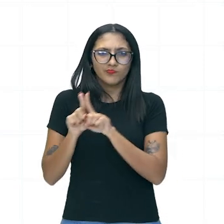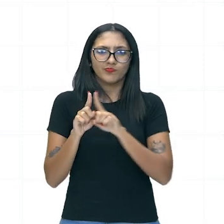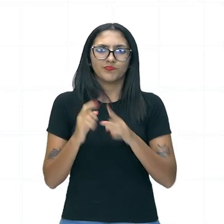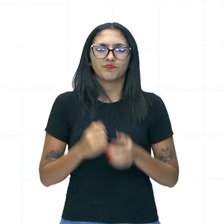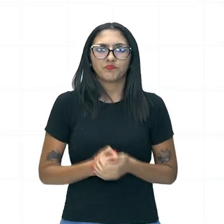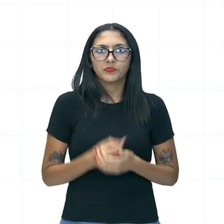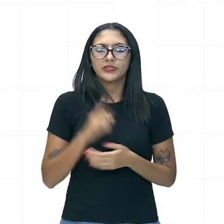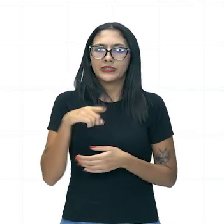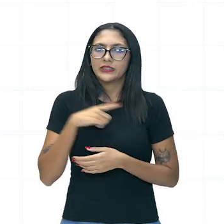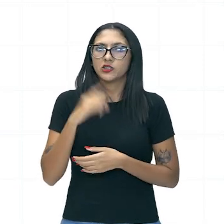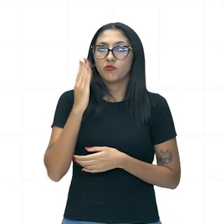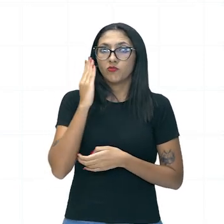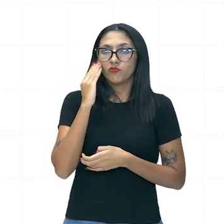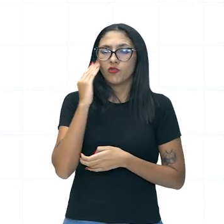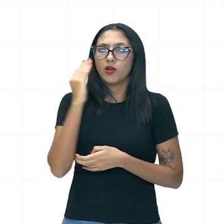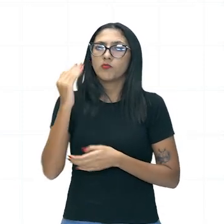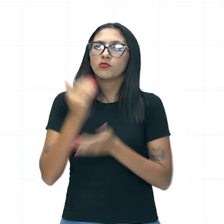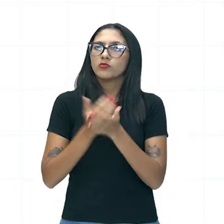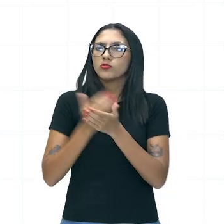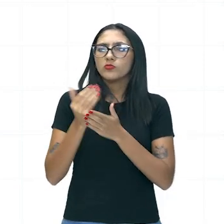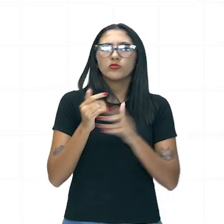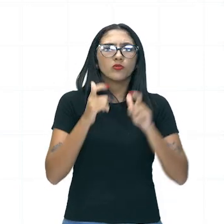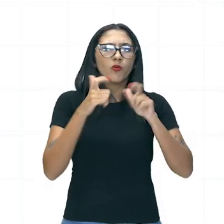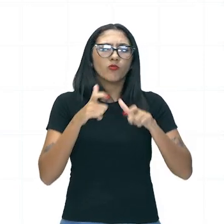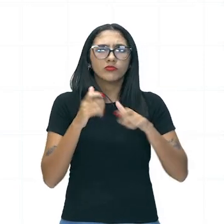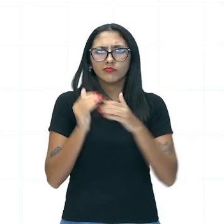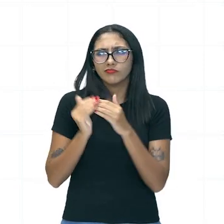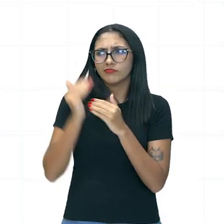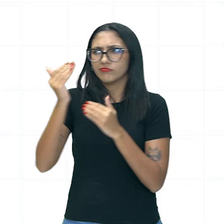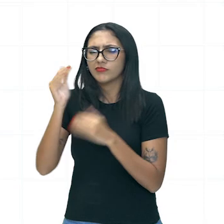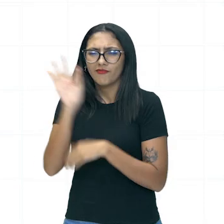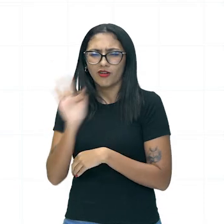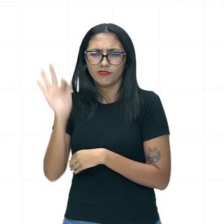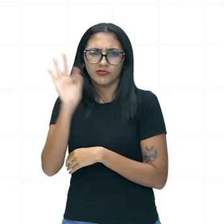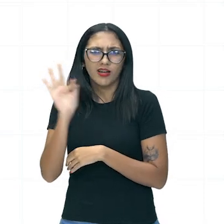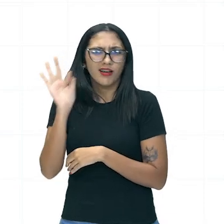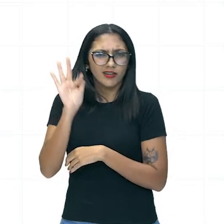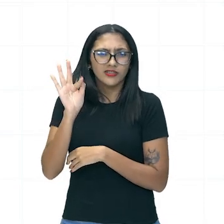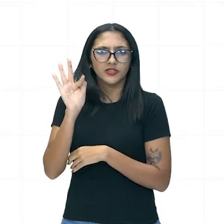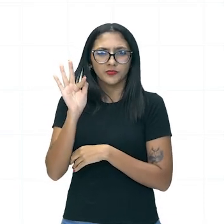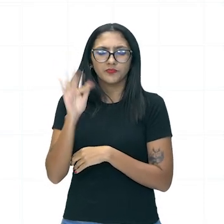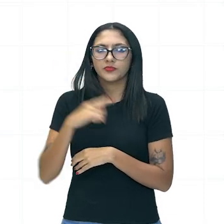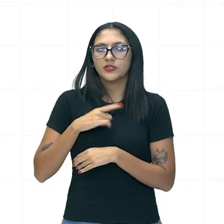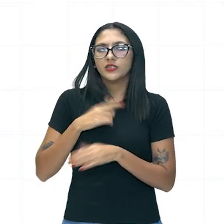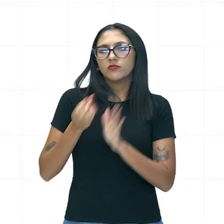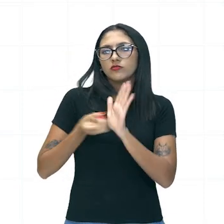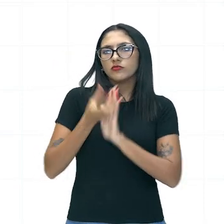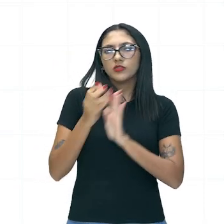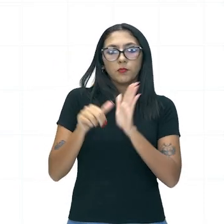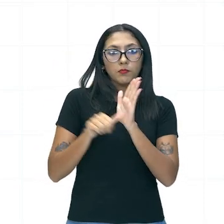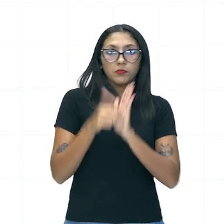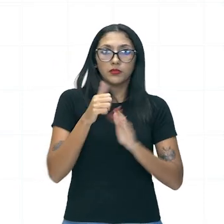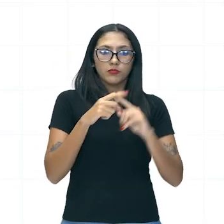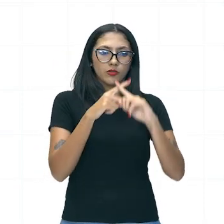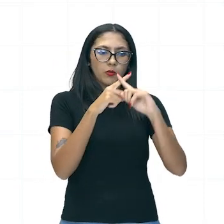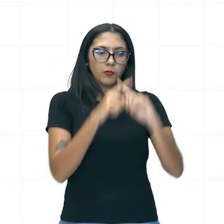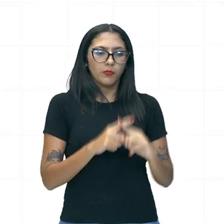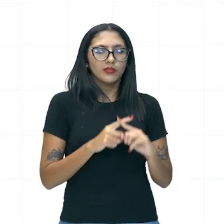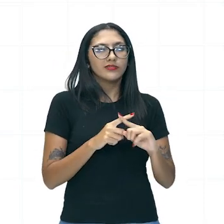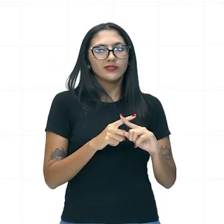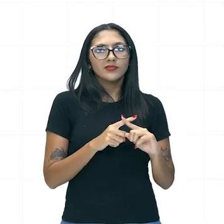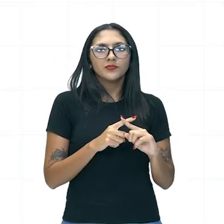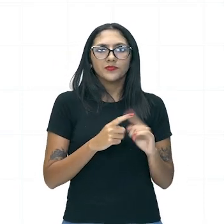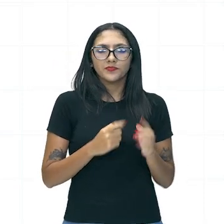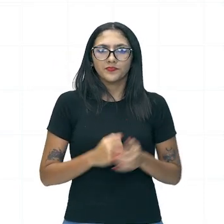ele começou ali nas universidades norte-americanas, onde foram criadas as primeiras competições.